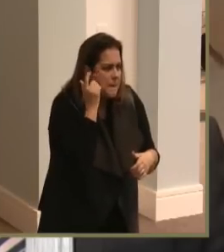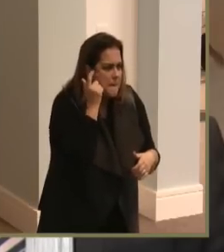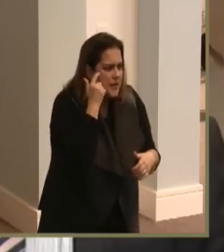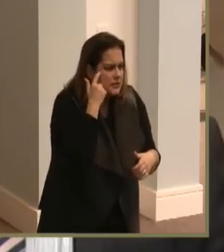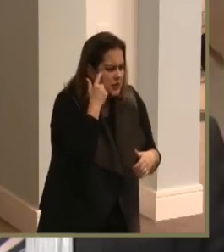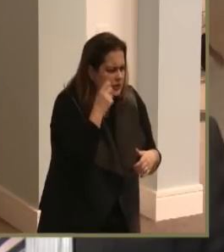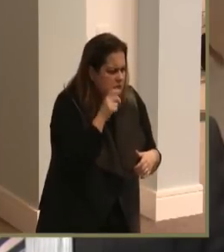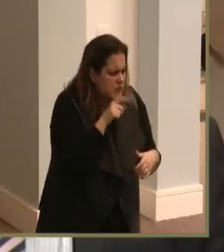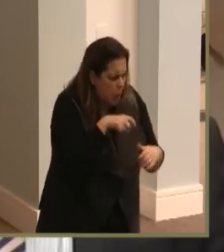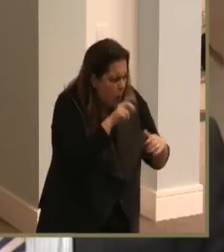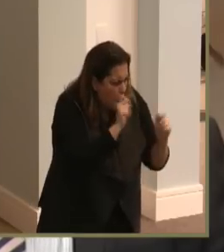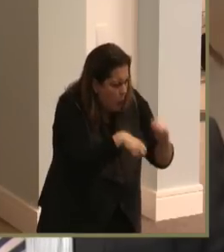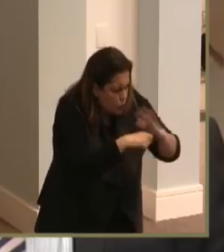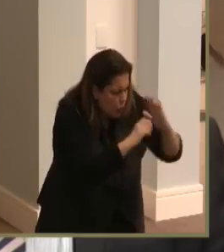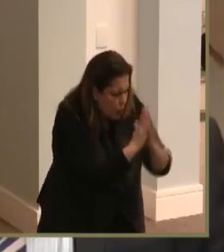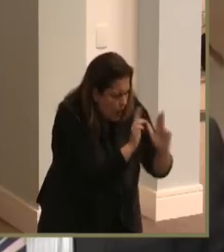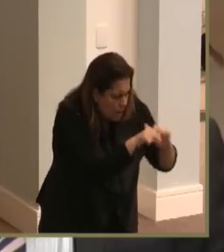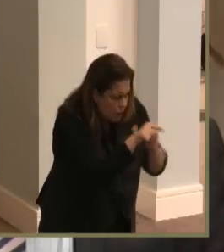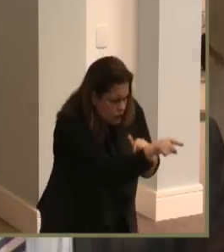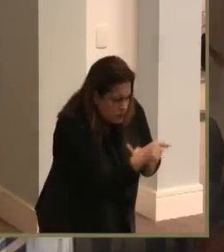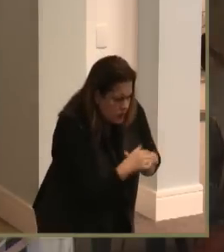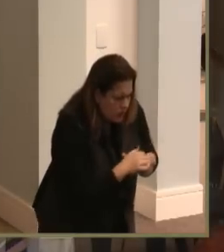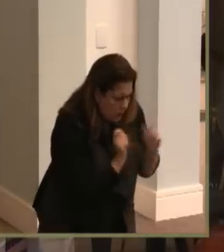posso orar por você?